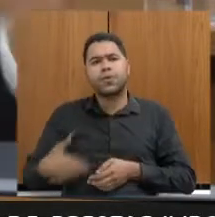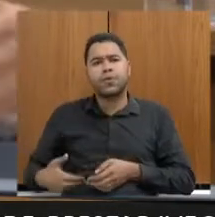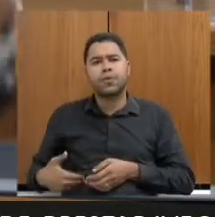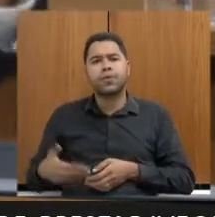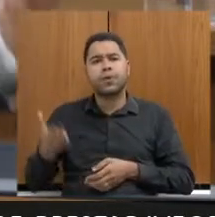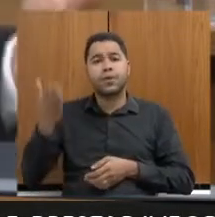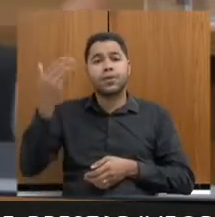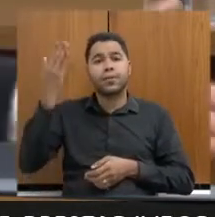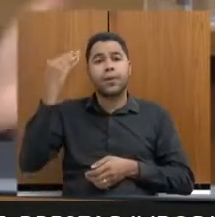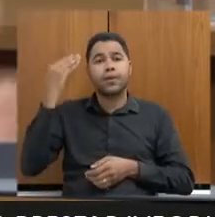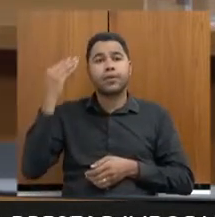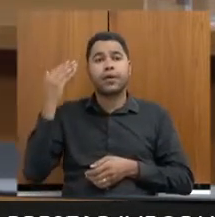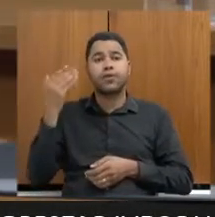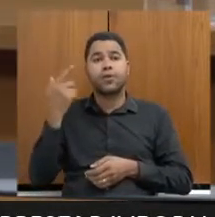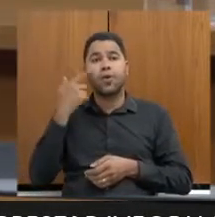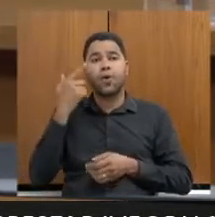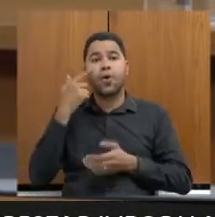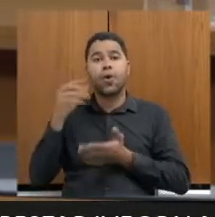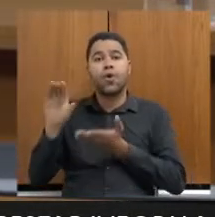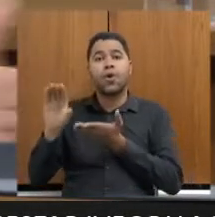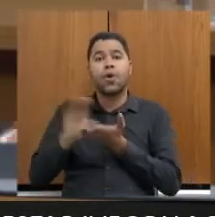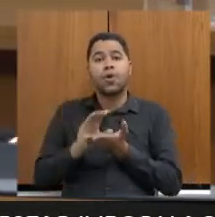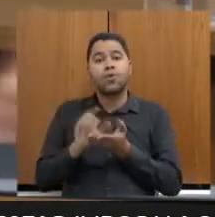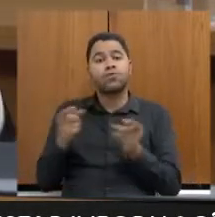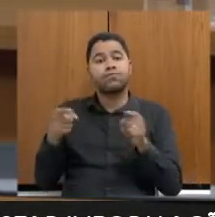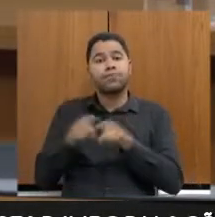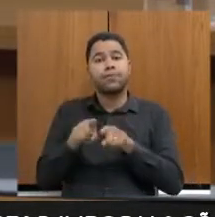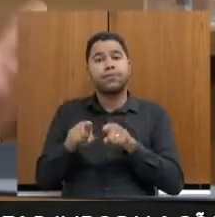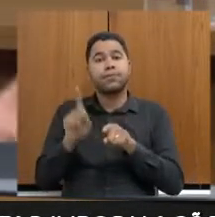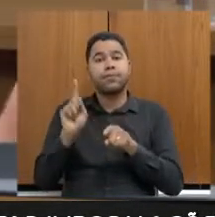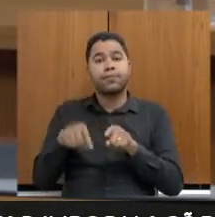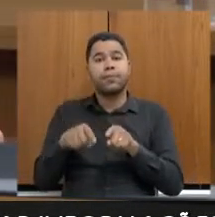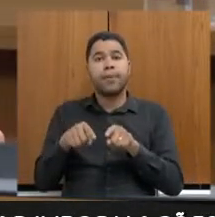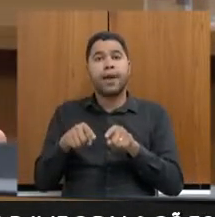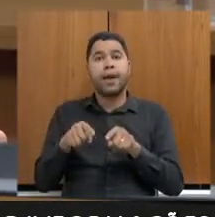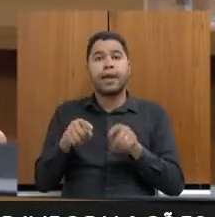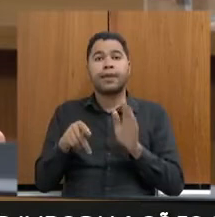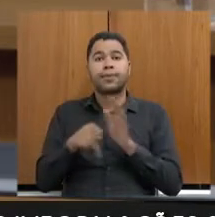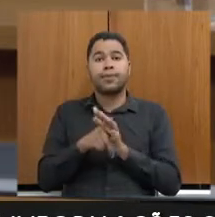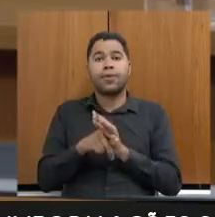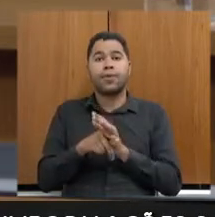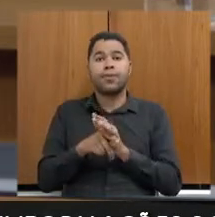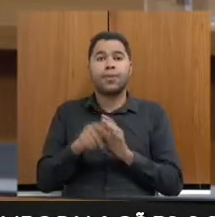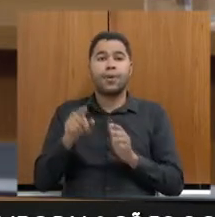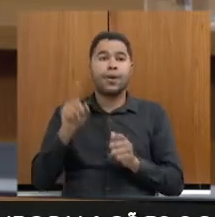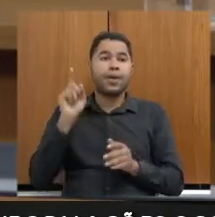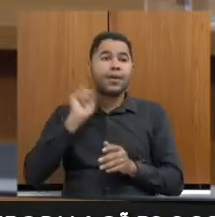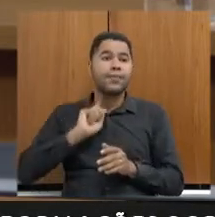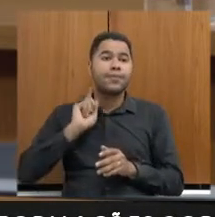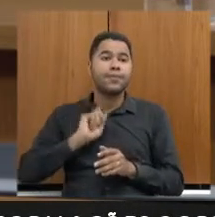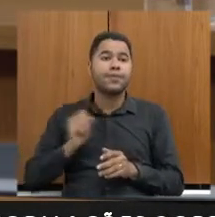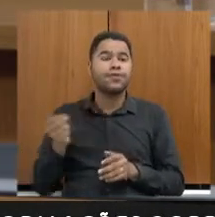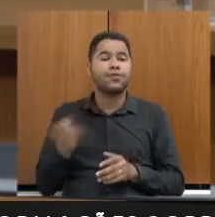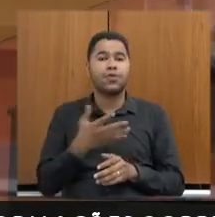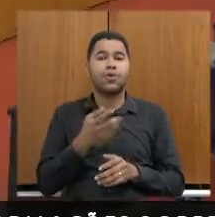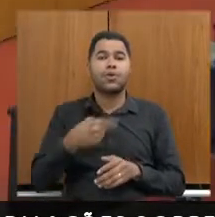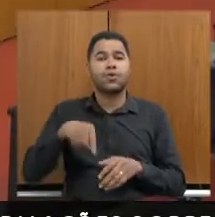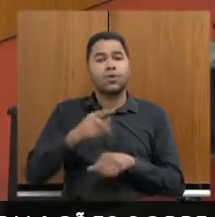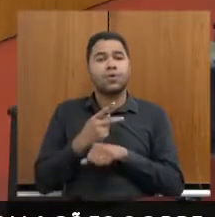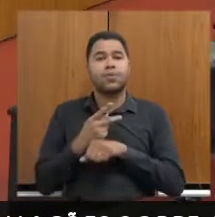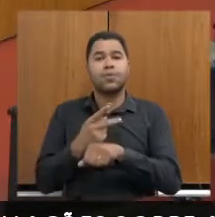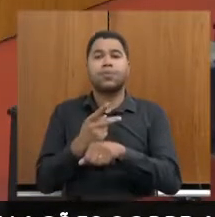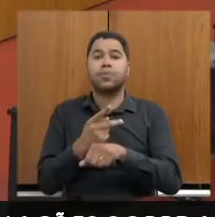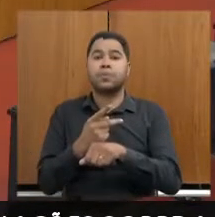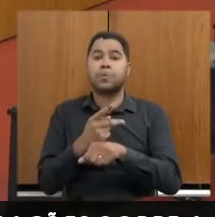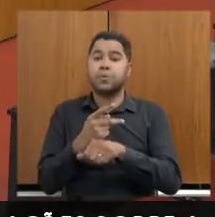dele passado para poder colocar os recursos que tava no convênio para poder fazer uma hemodiálise em Minas Novas né Nós te procuramos